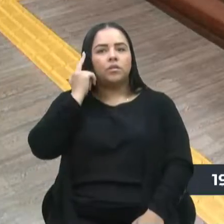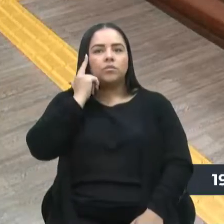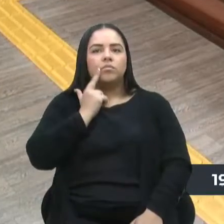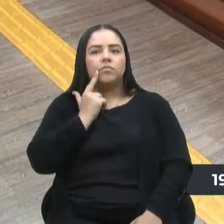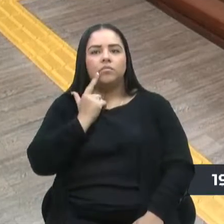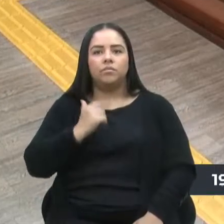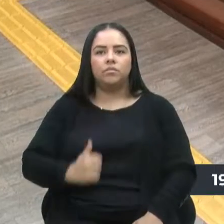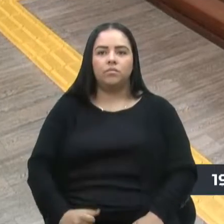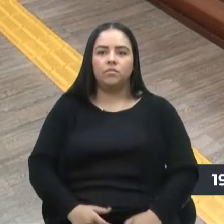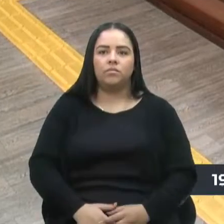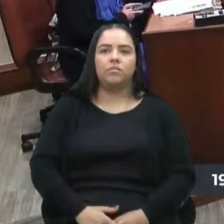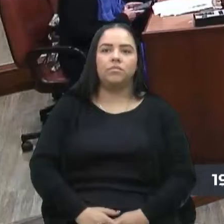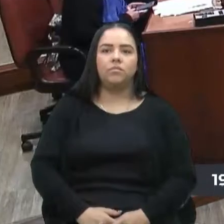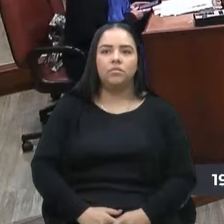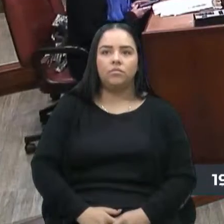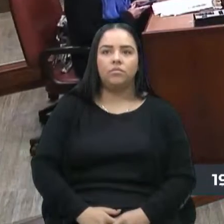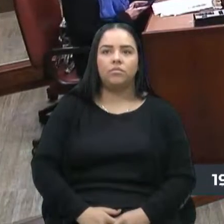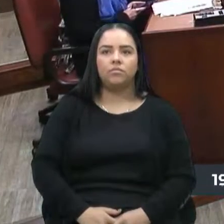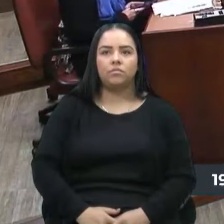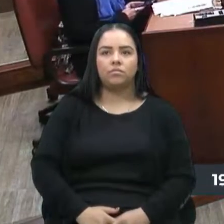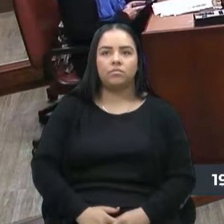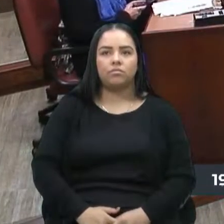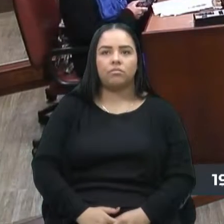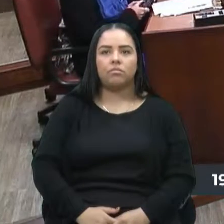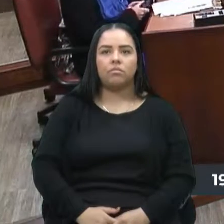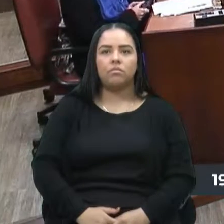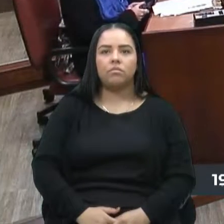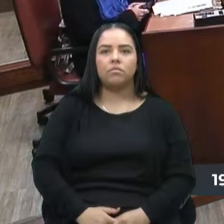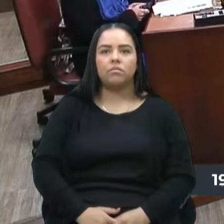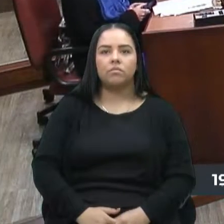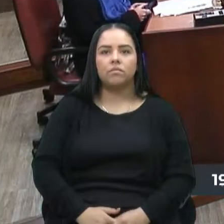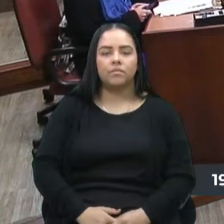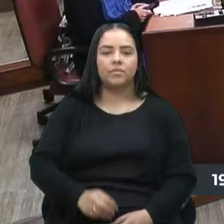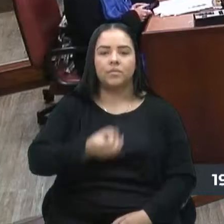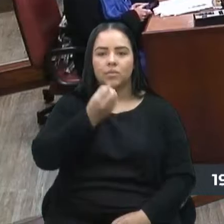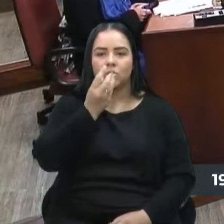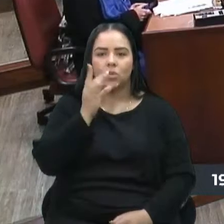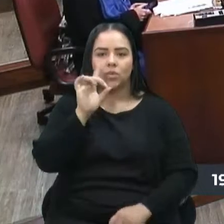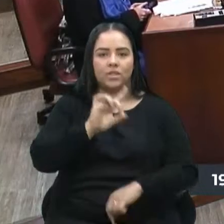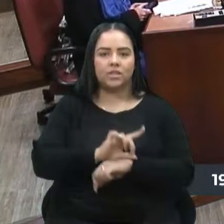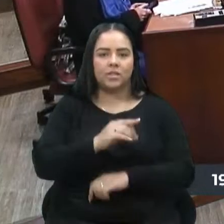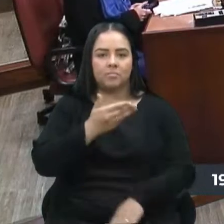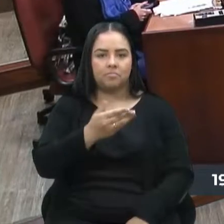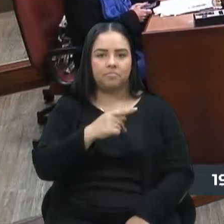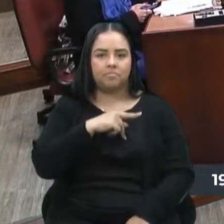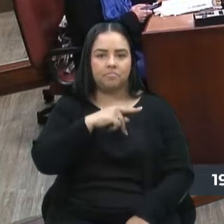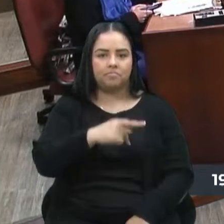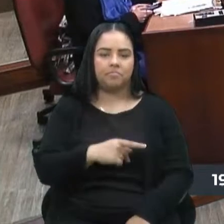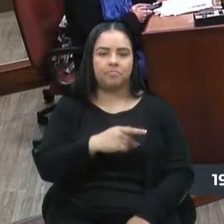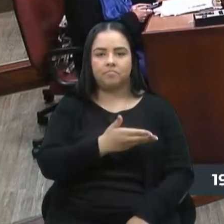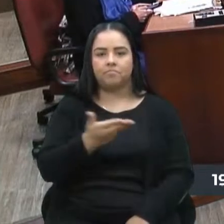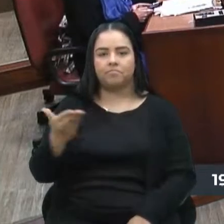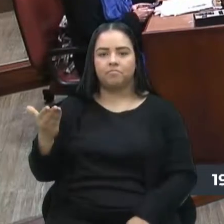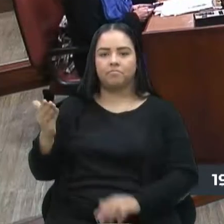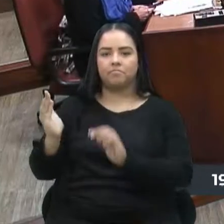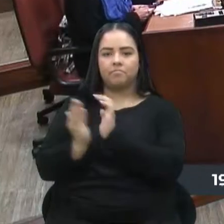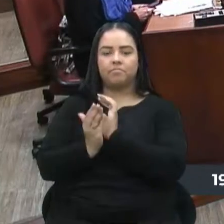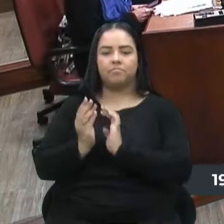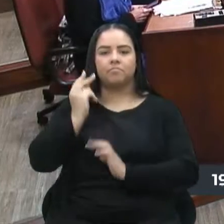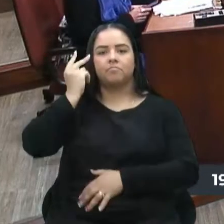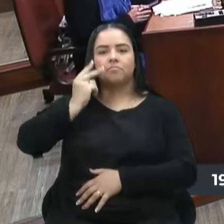E aí Oi bom dia presidenta colegas vereadores